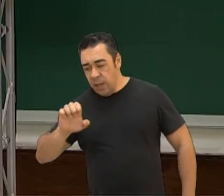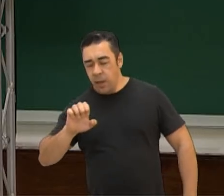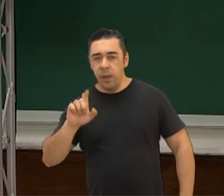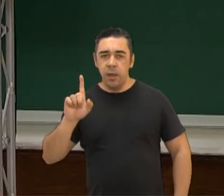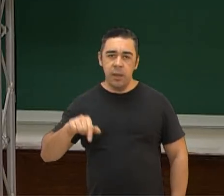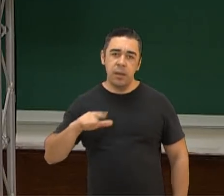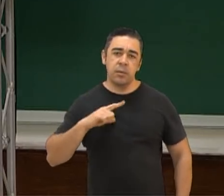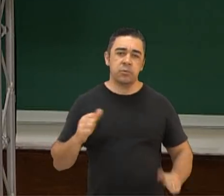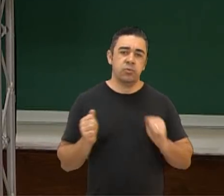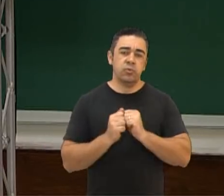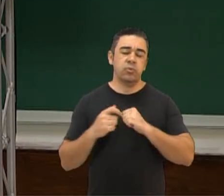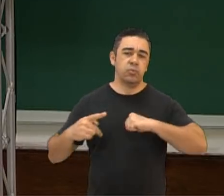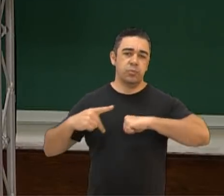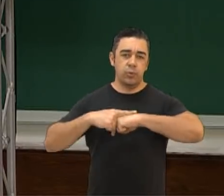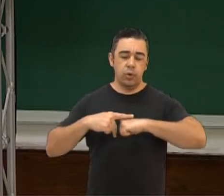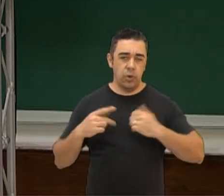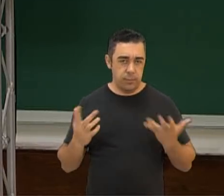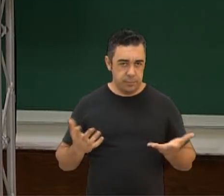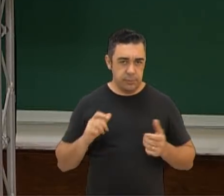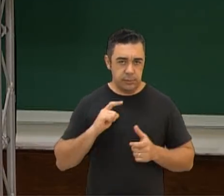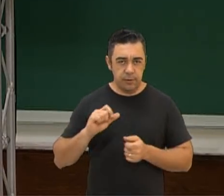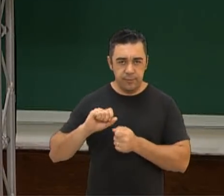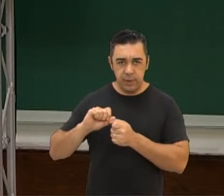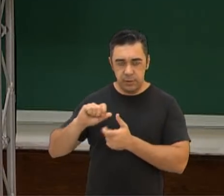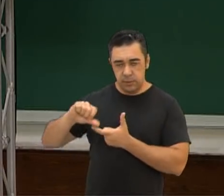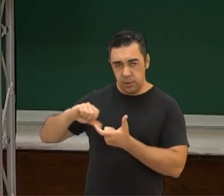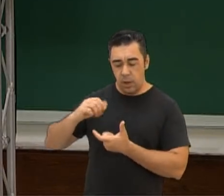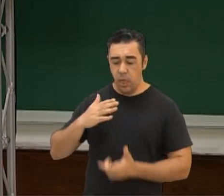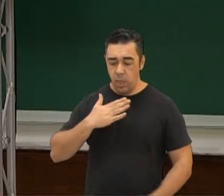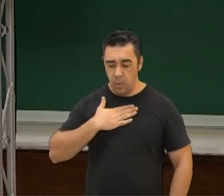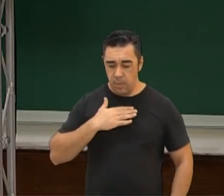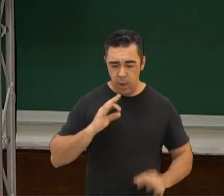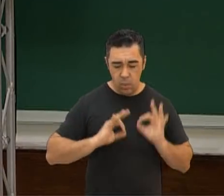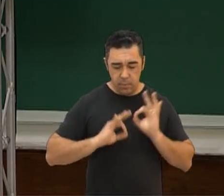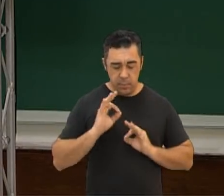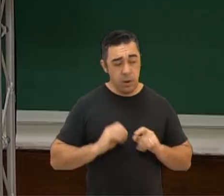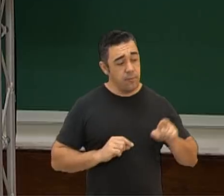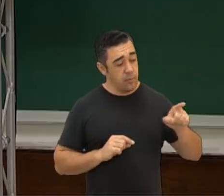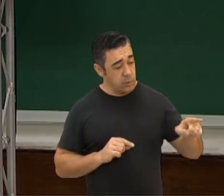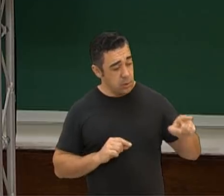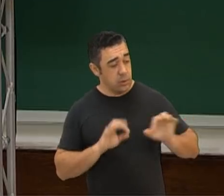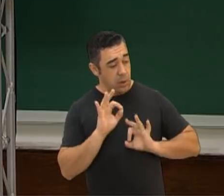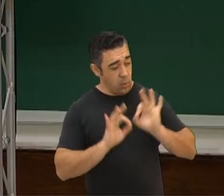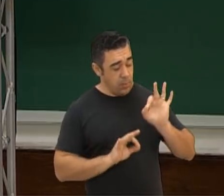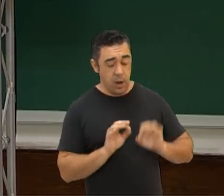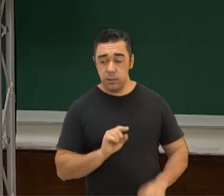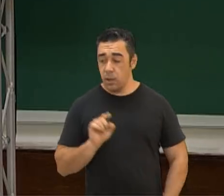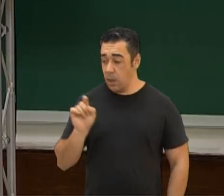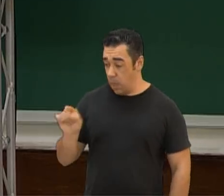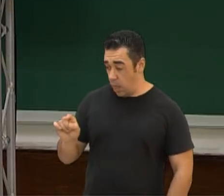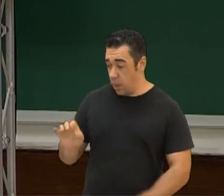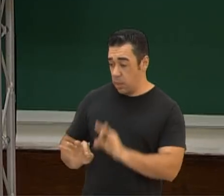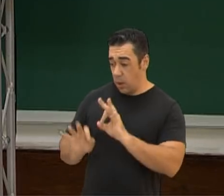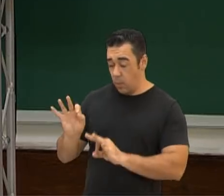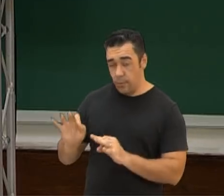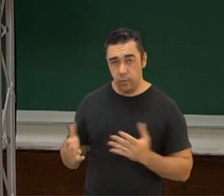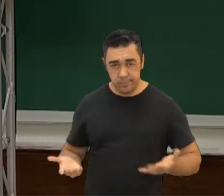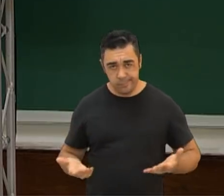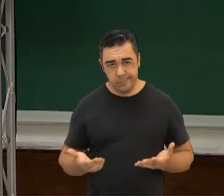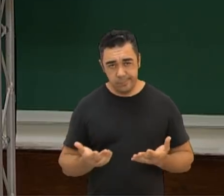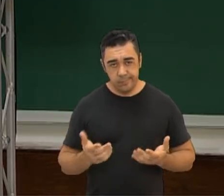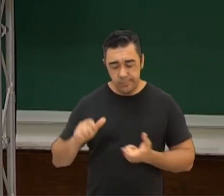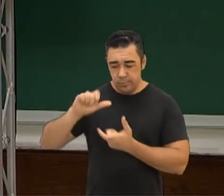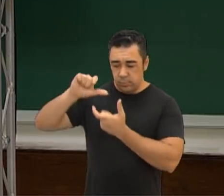ali na conjugação. Né? Se fosse para conjugar, eu me arrumei, tu te arrumaste, ele se arrumou. Nós